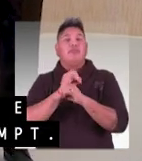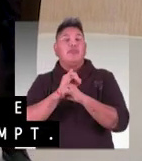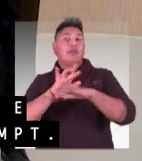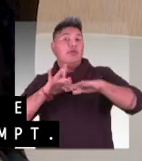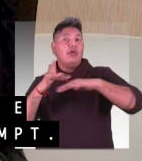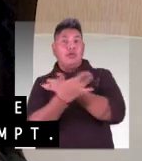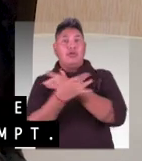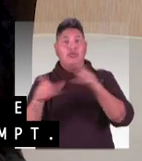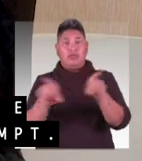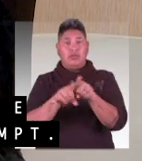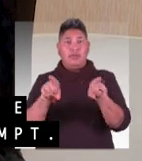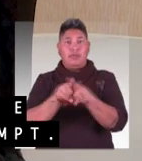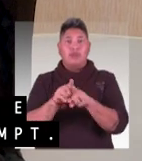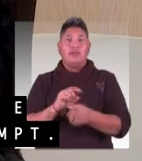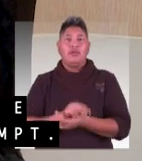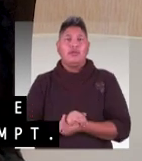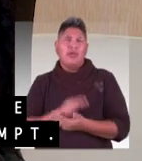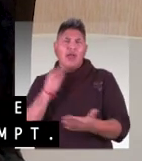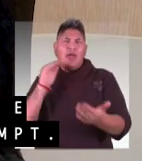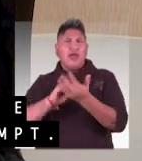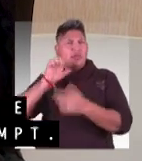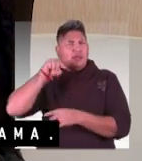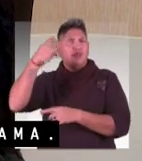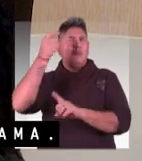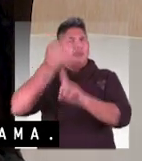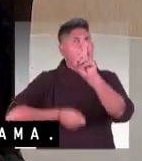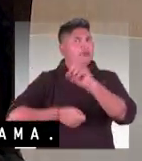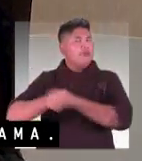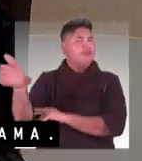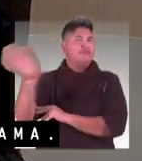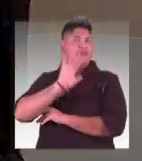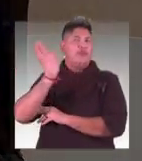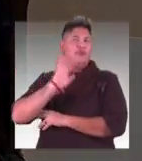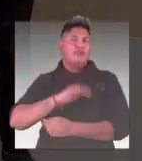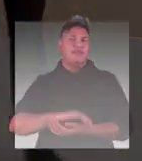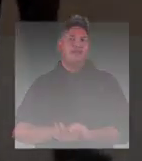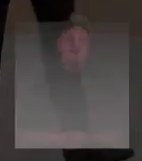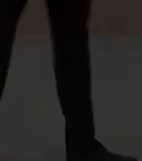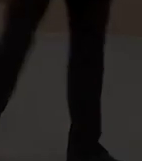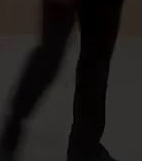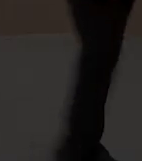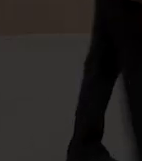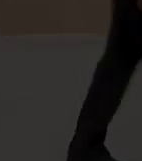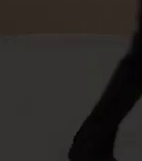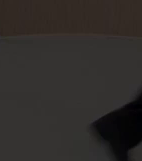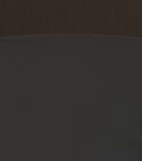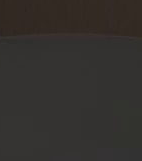site e as redes sociais do MPT. Até o próximo programa. Tchau!